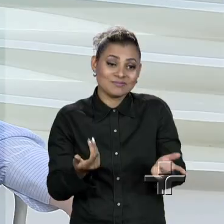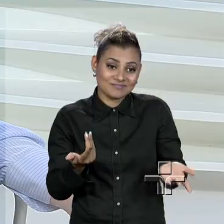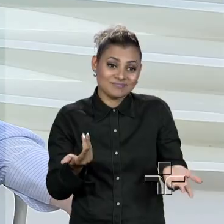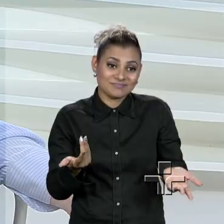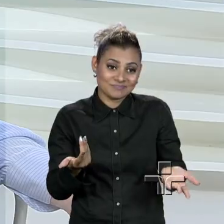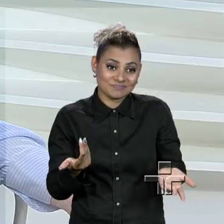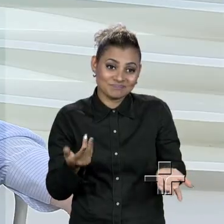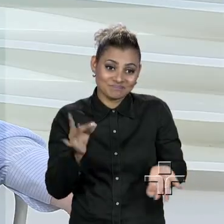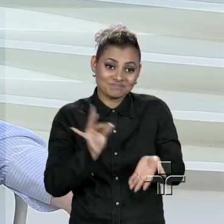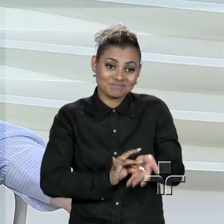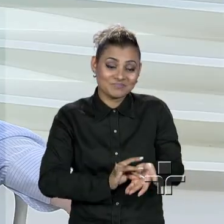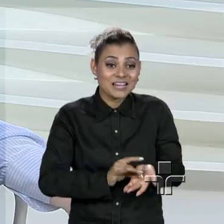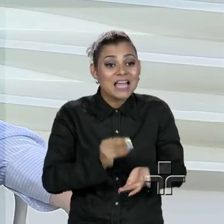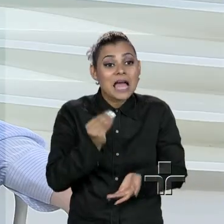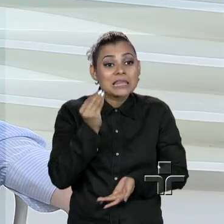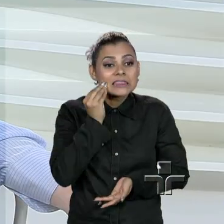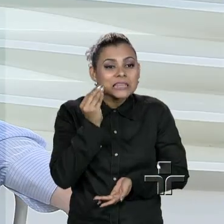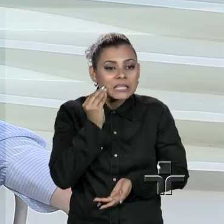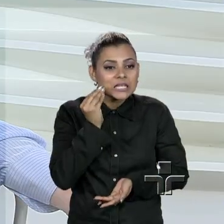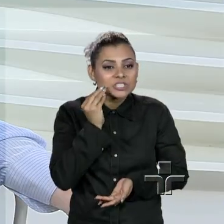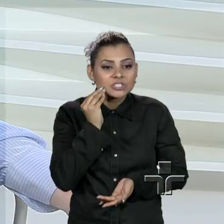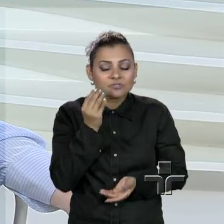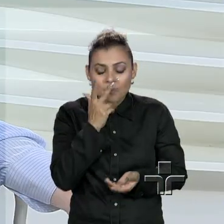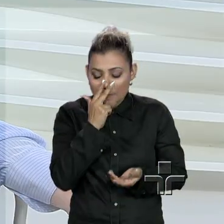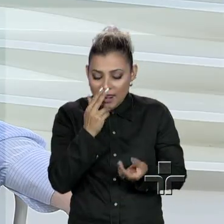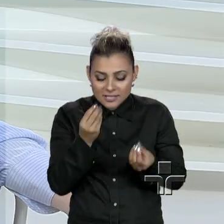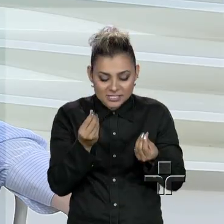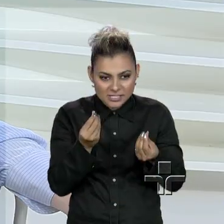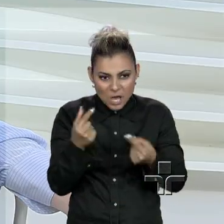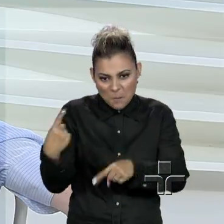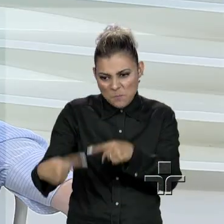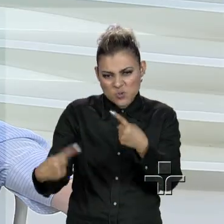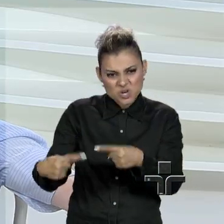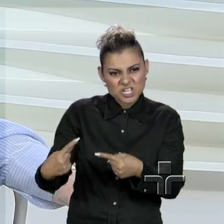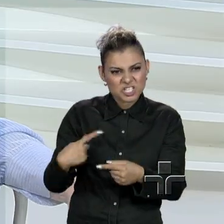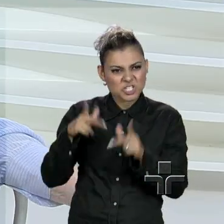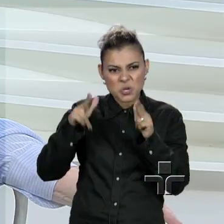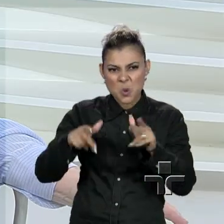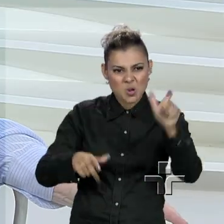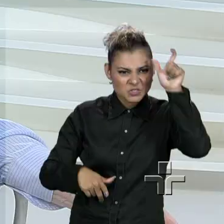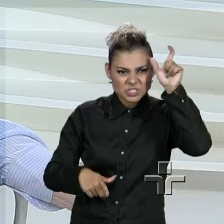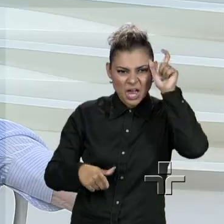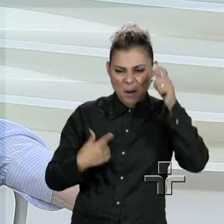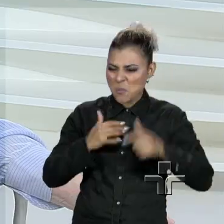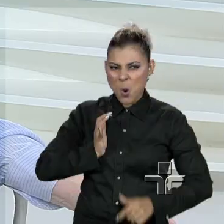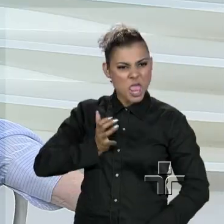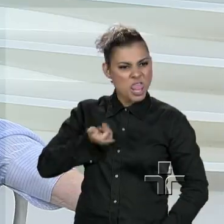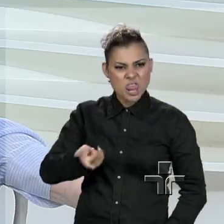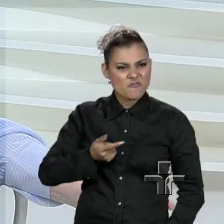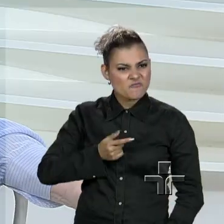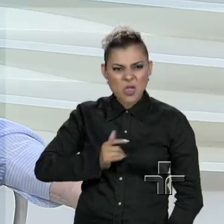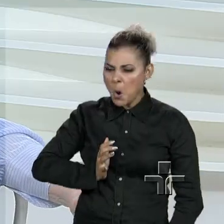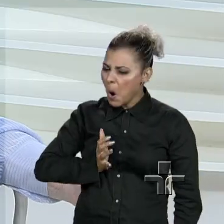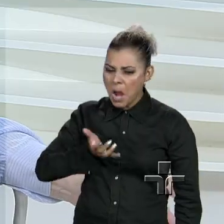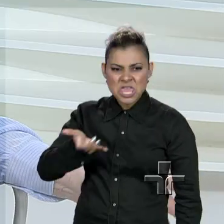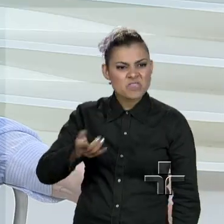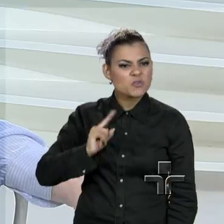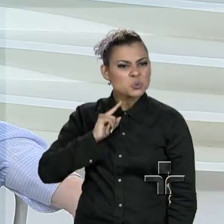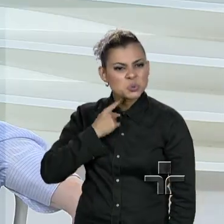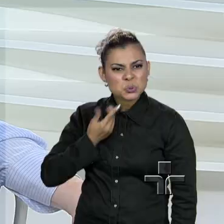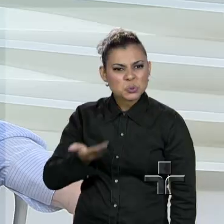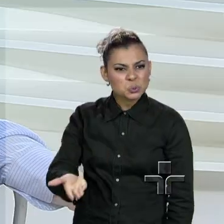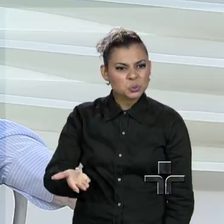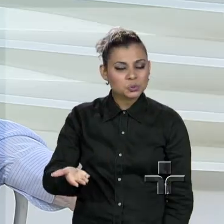A tentativa de demonizar a política, o que é um absurdo, porque a política é o único